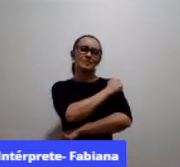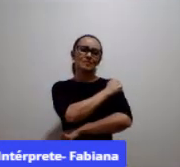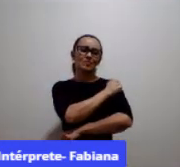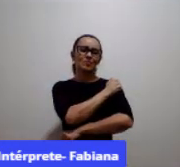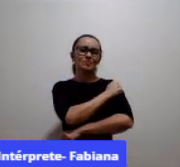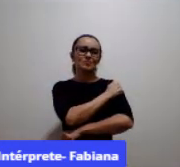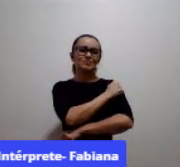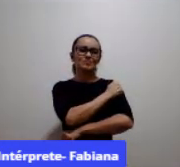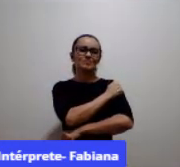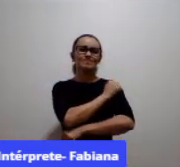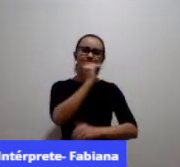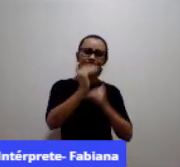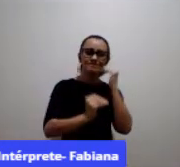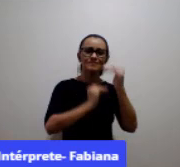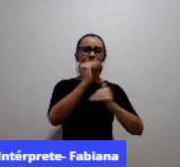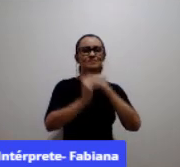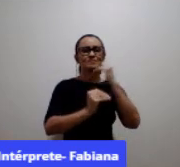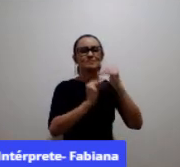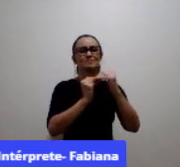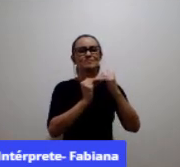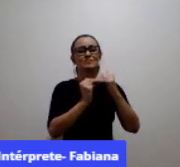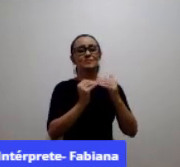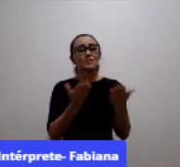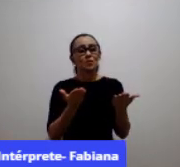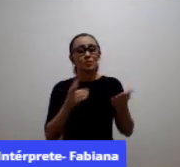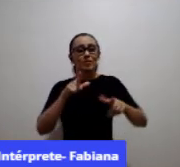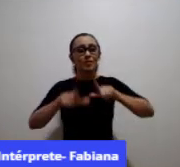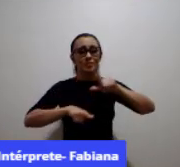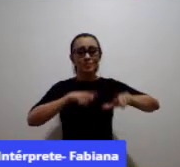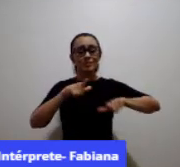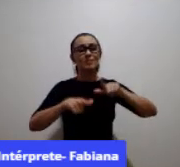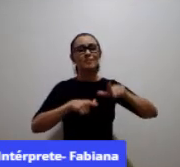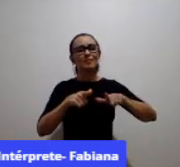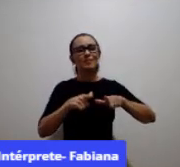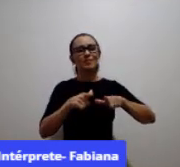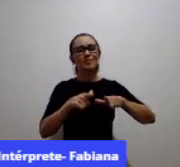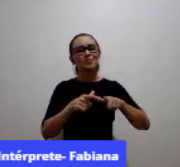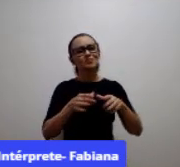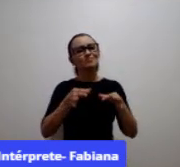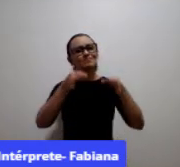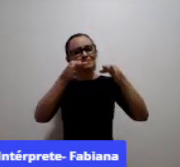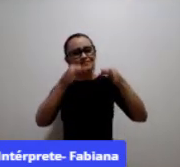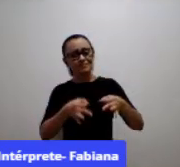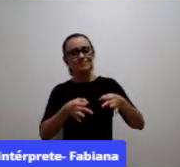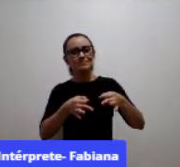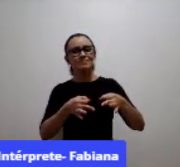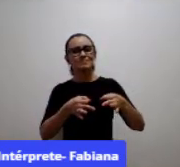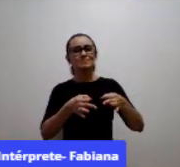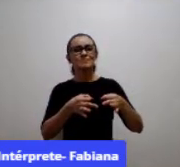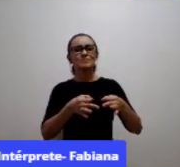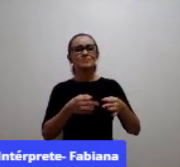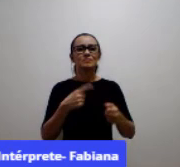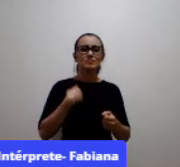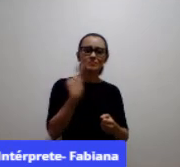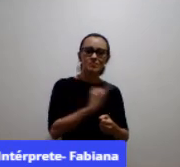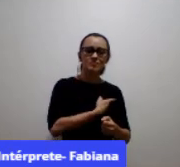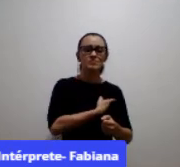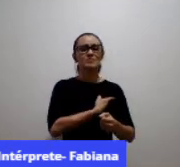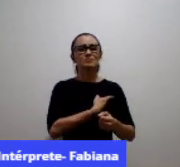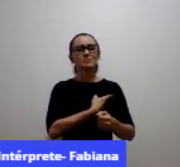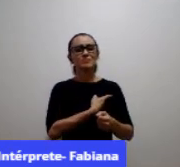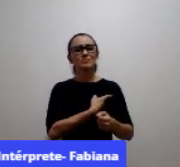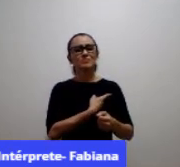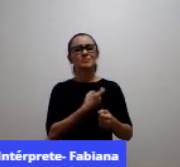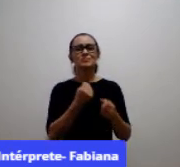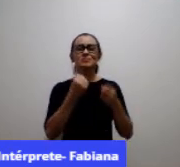deu certo. Então, a gente está aqui para dizer, para falar e para dar um depoimento de situações que realmente